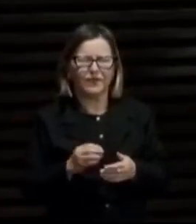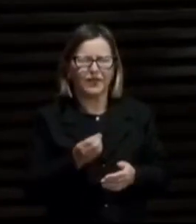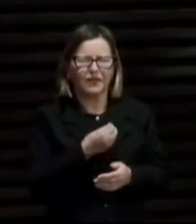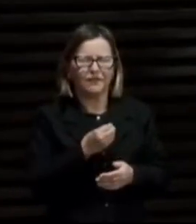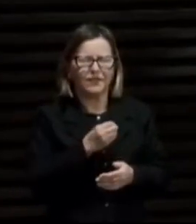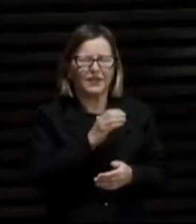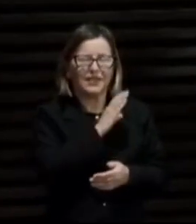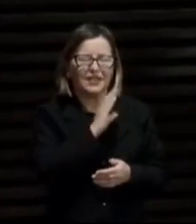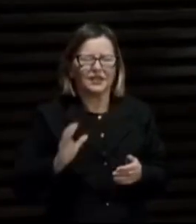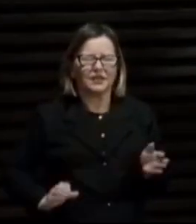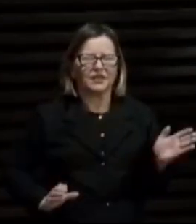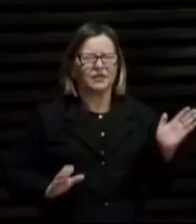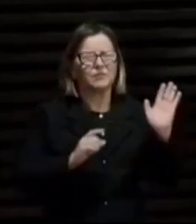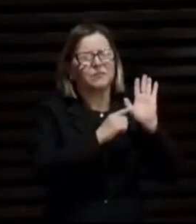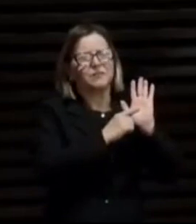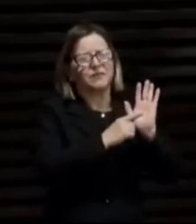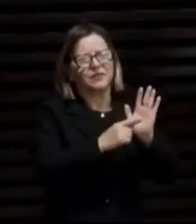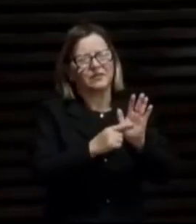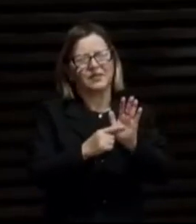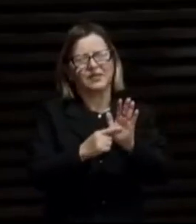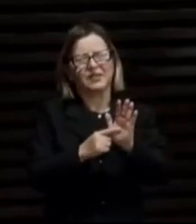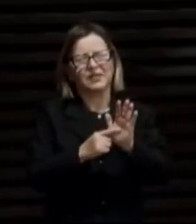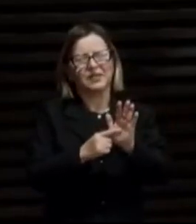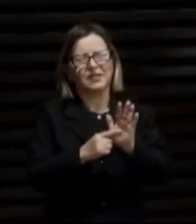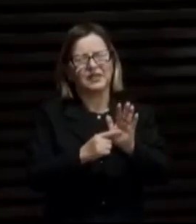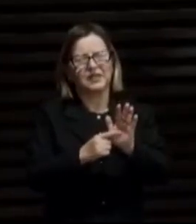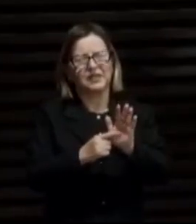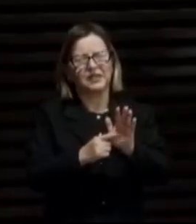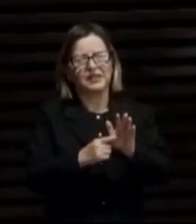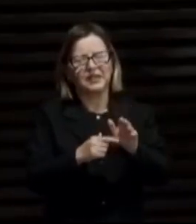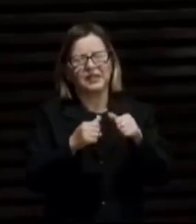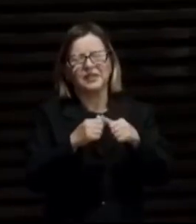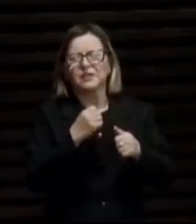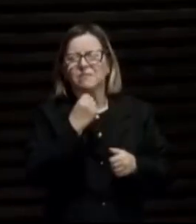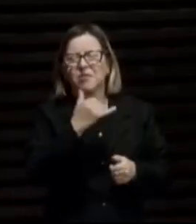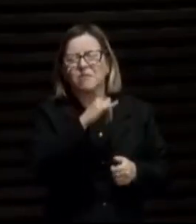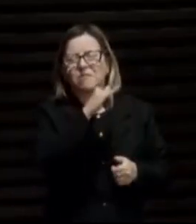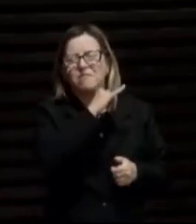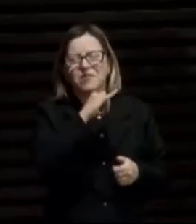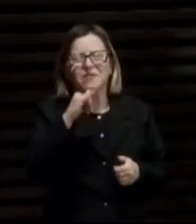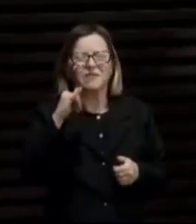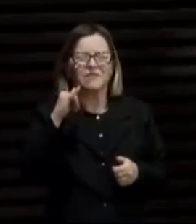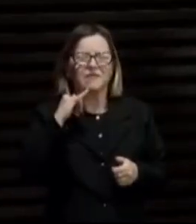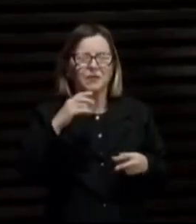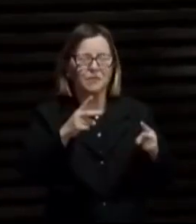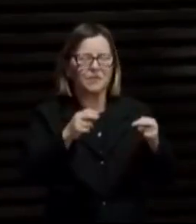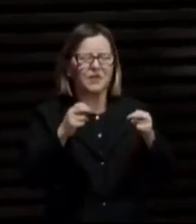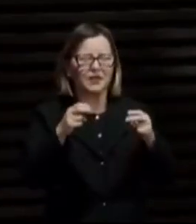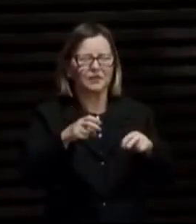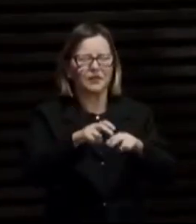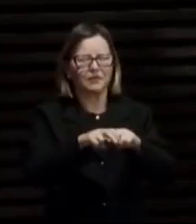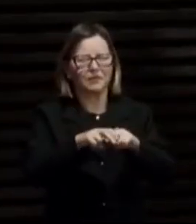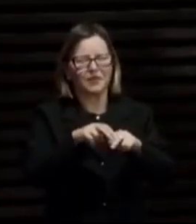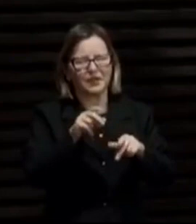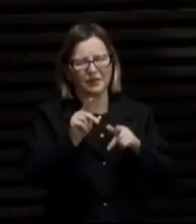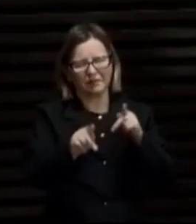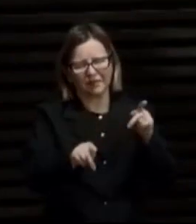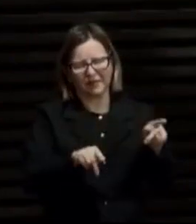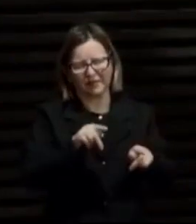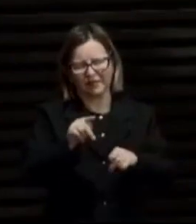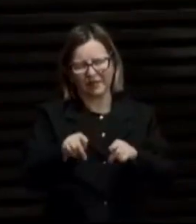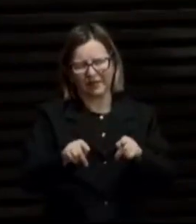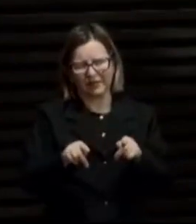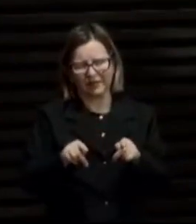seja manifestada, que esse bom perfume seja percebido pelas pessoas. Mas